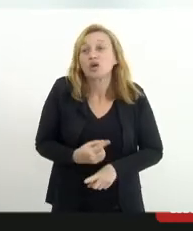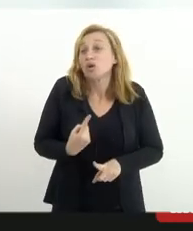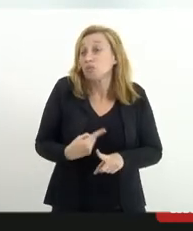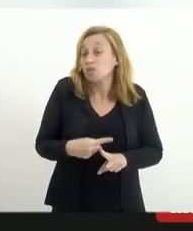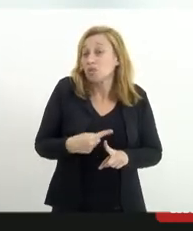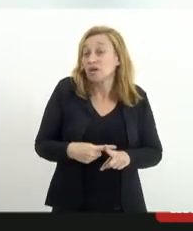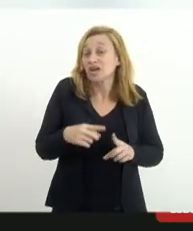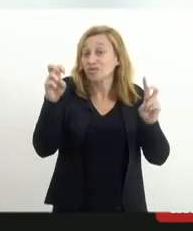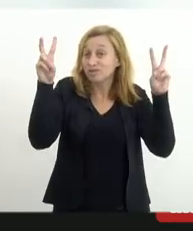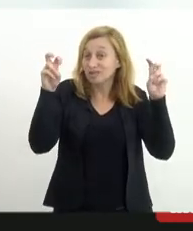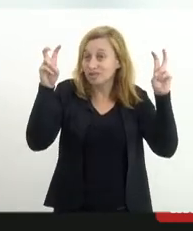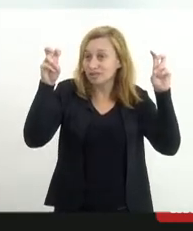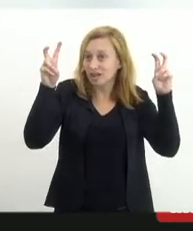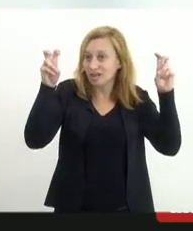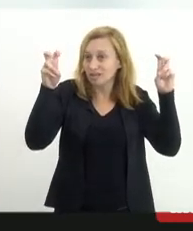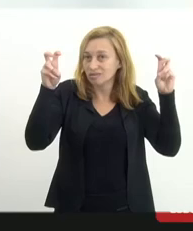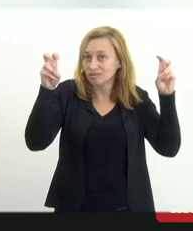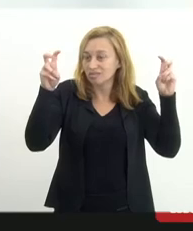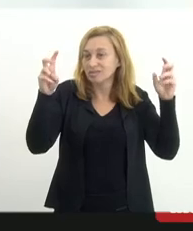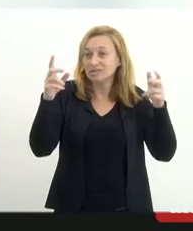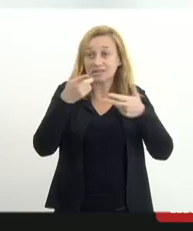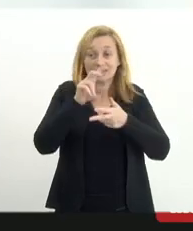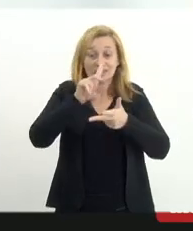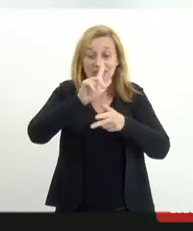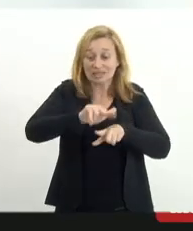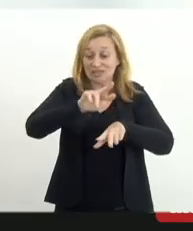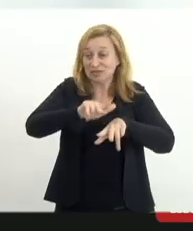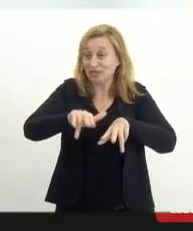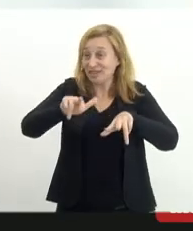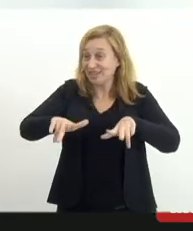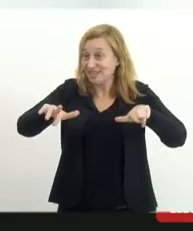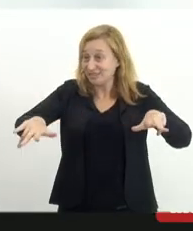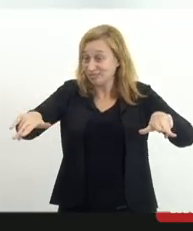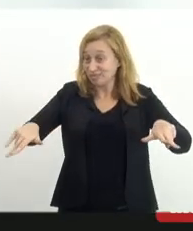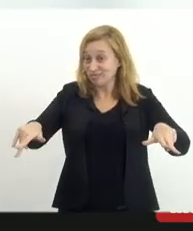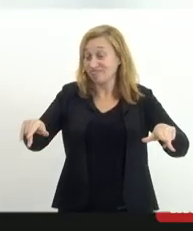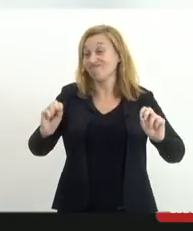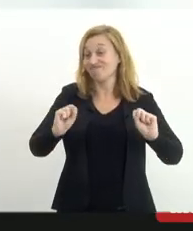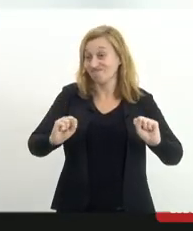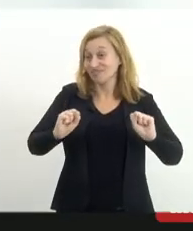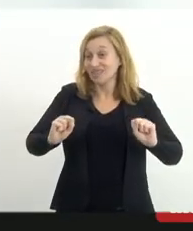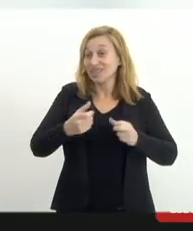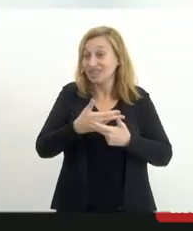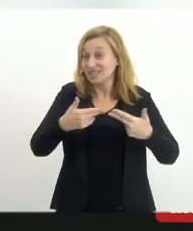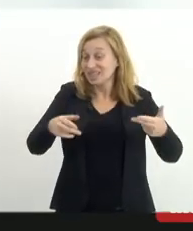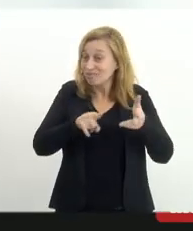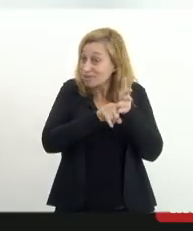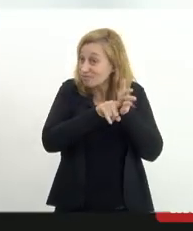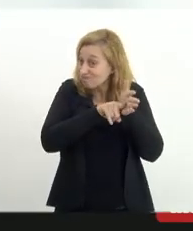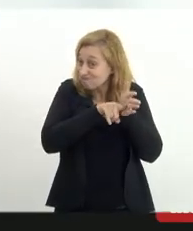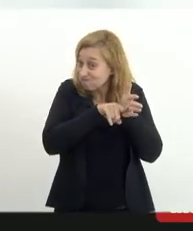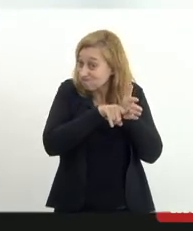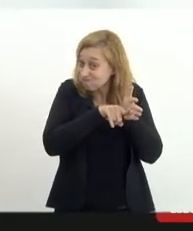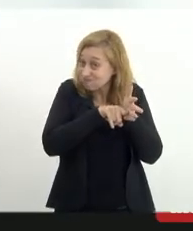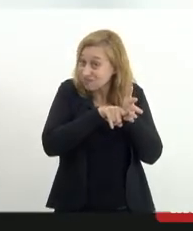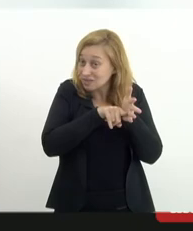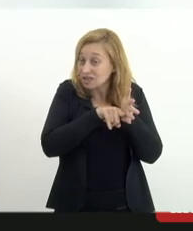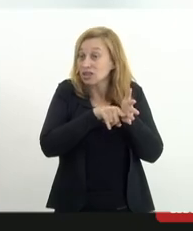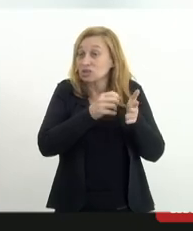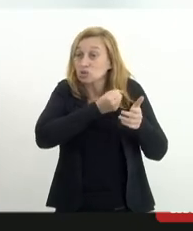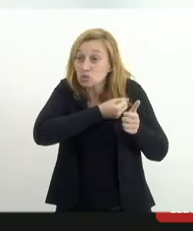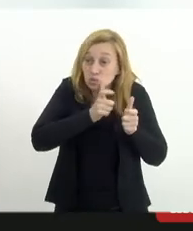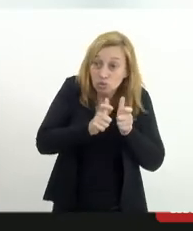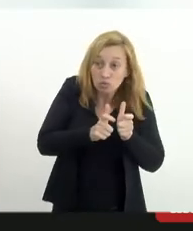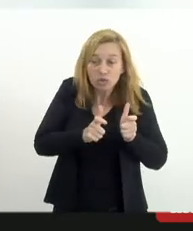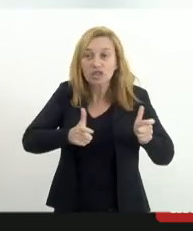os temas são os mais variados possíveis e remete sempre à consulta de uma série